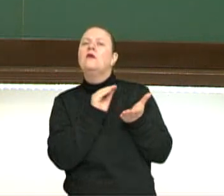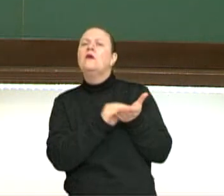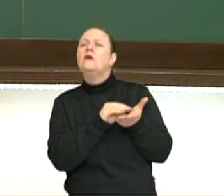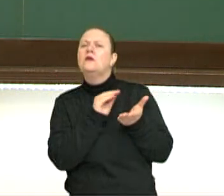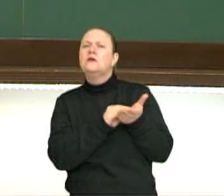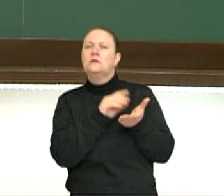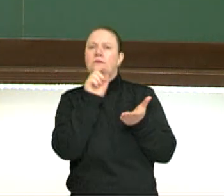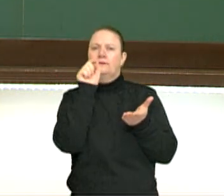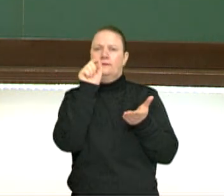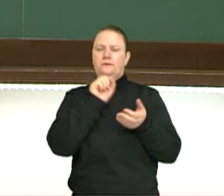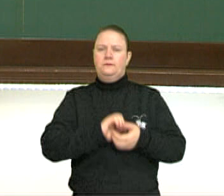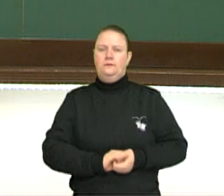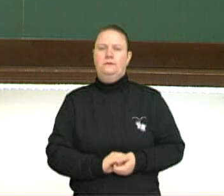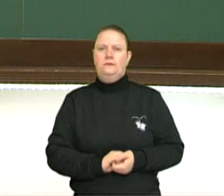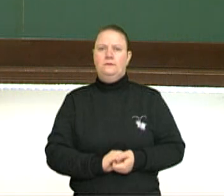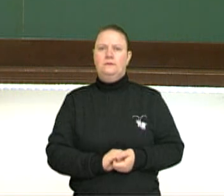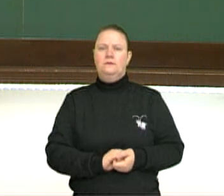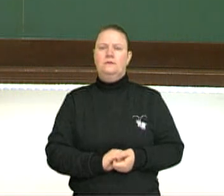uma